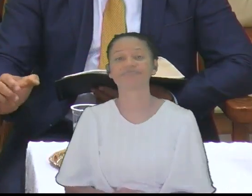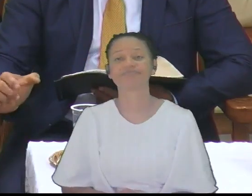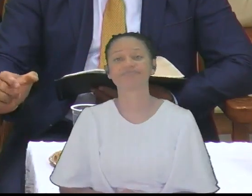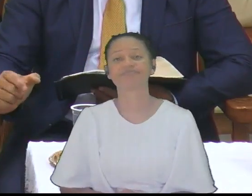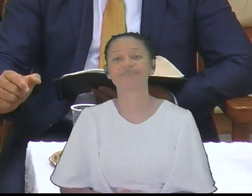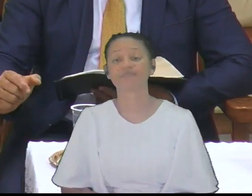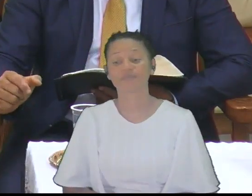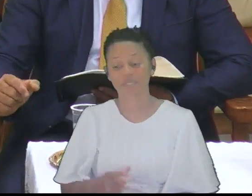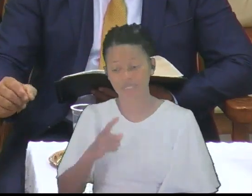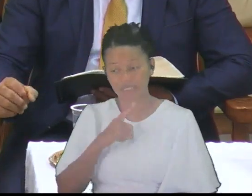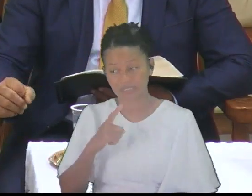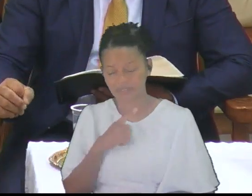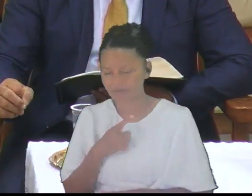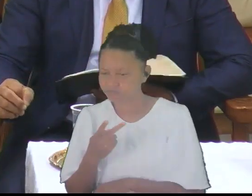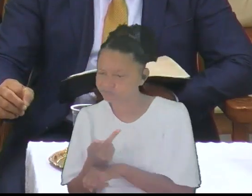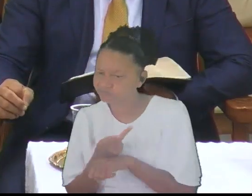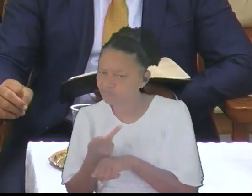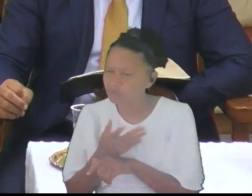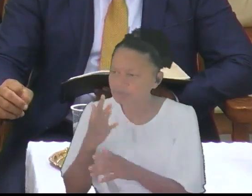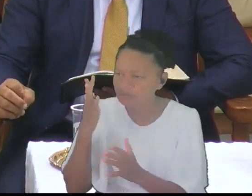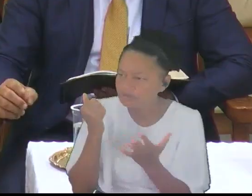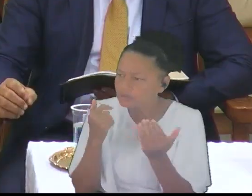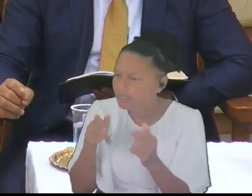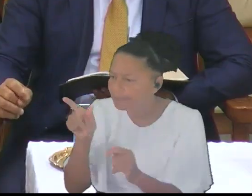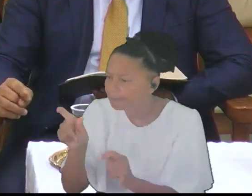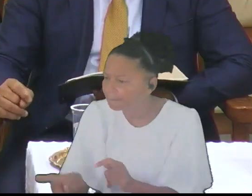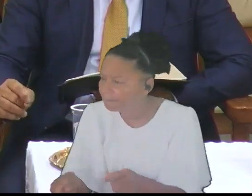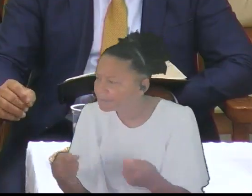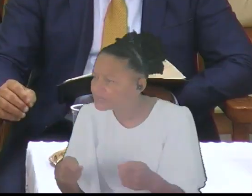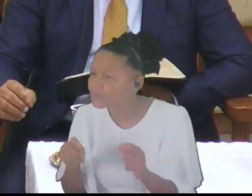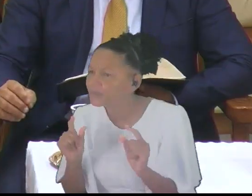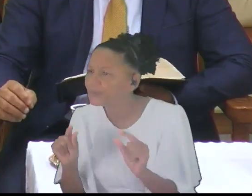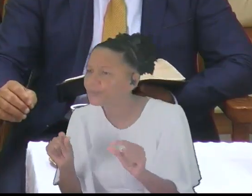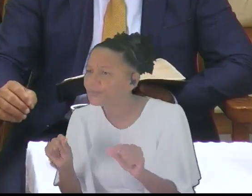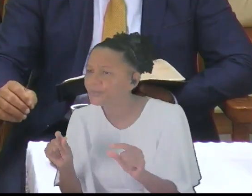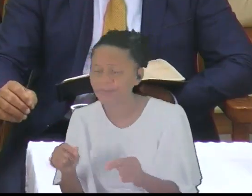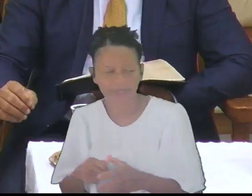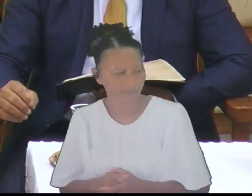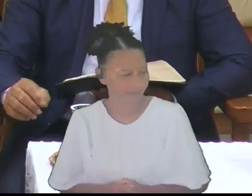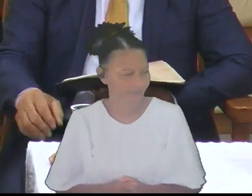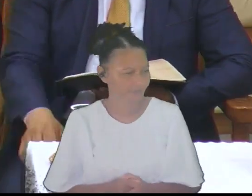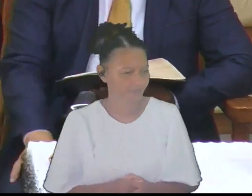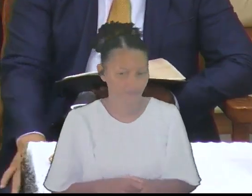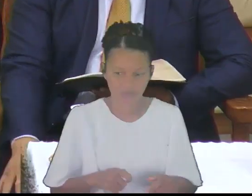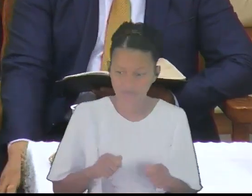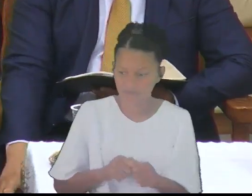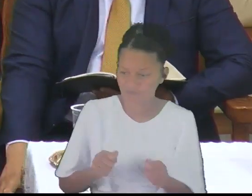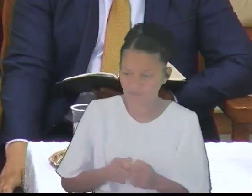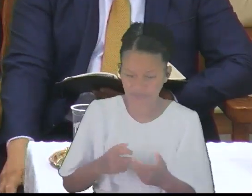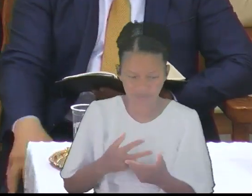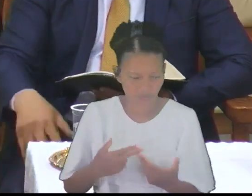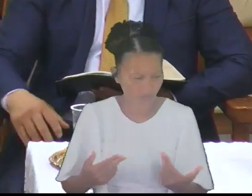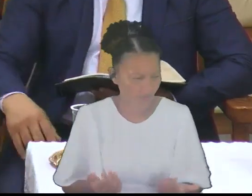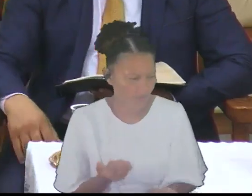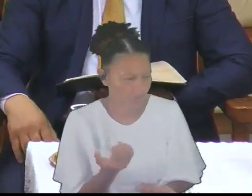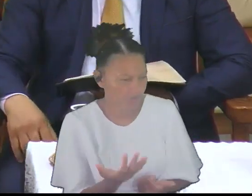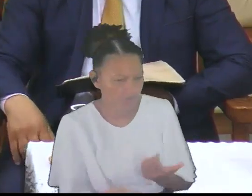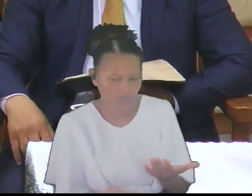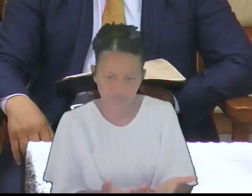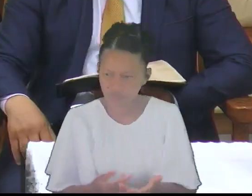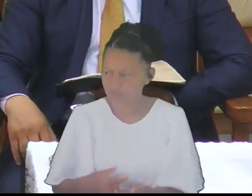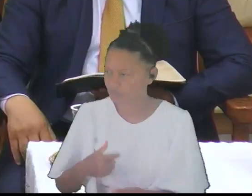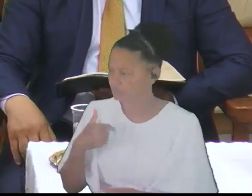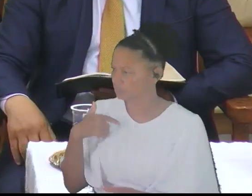Eu tenho que procurar saber o que é que alguém está precisando. Eu tenho que procurar fazer alguma coisa. Eu tenho que